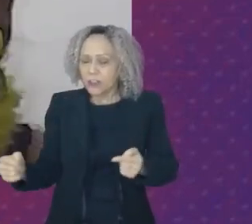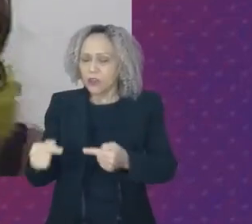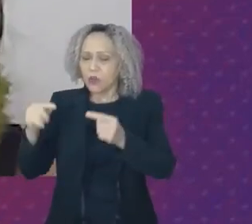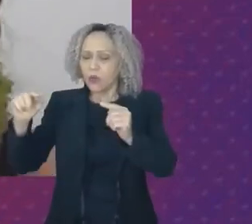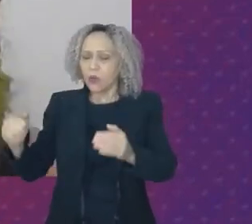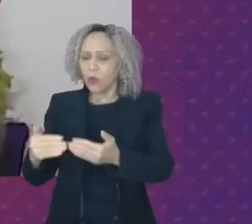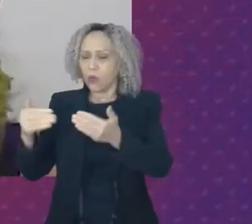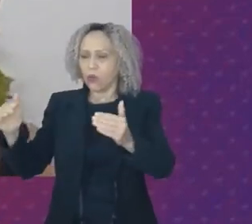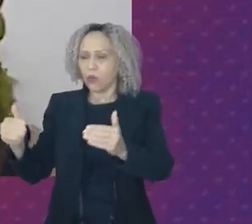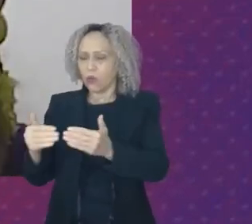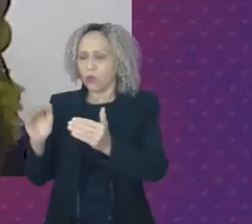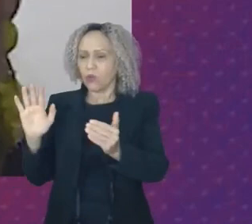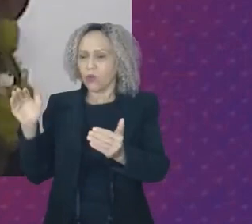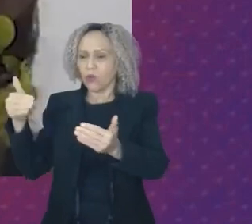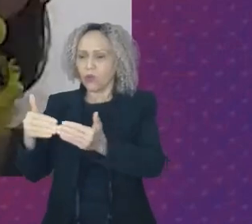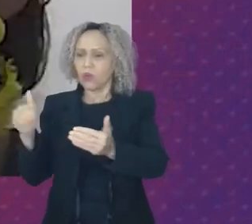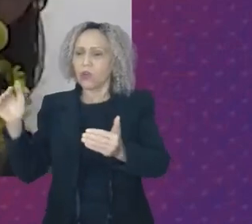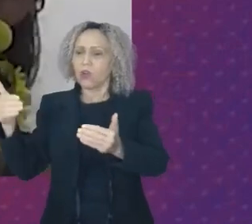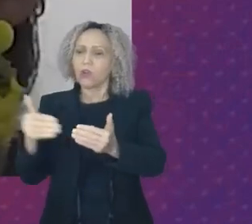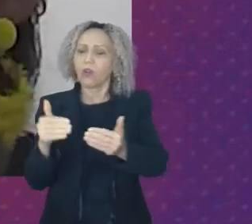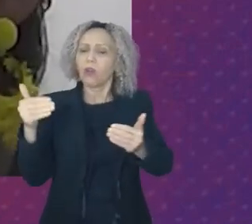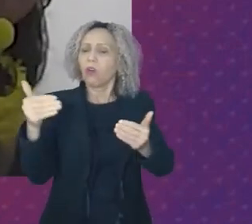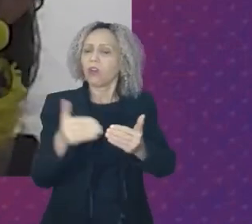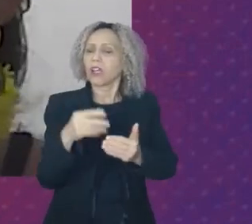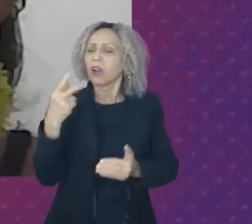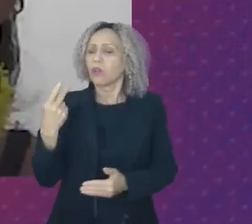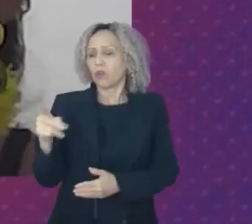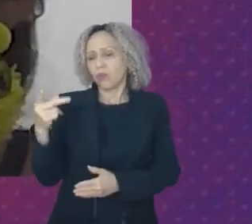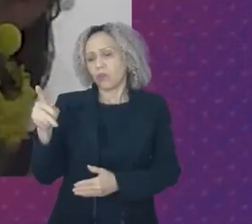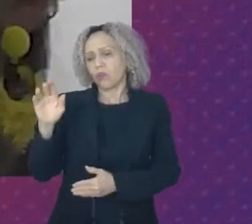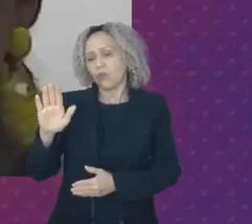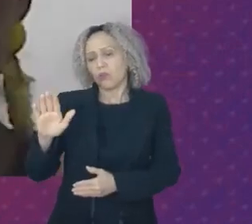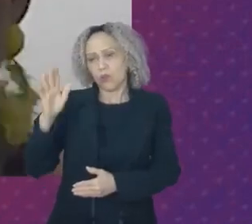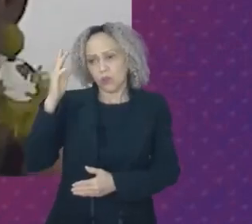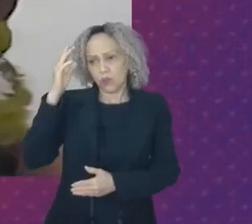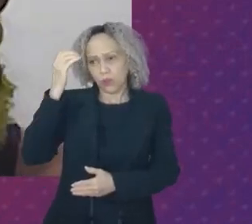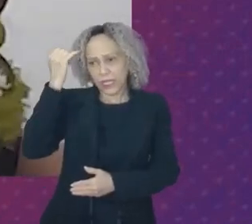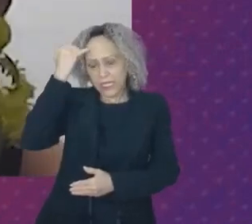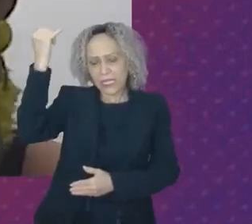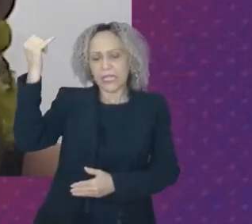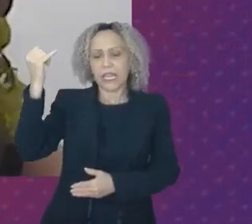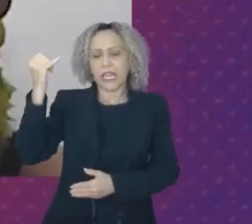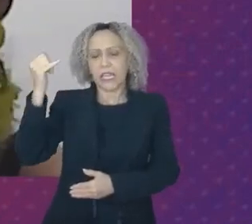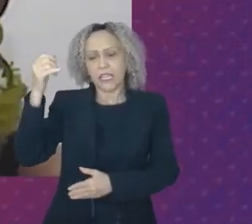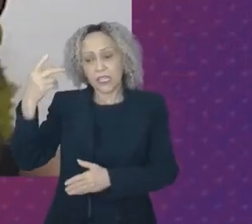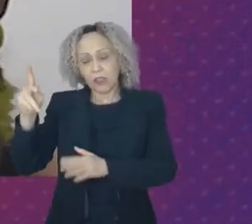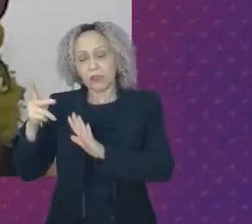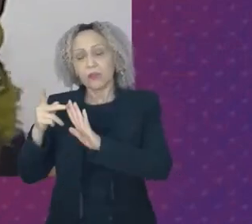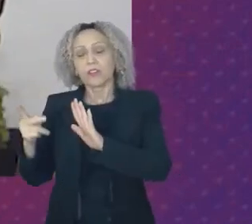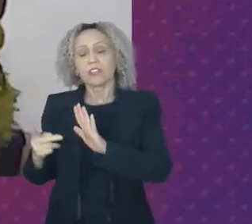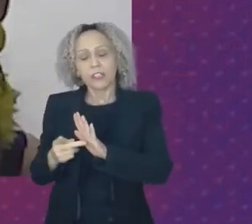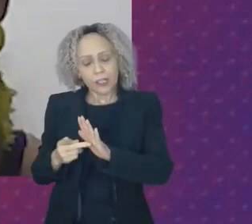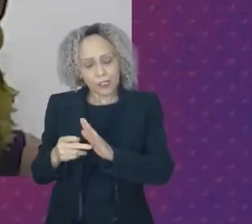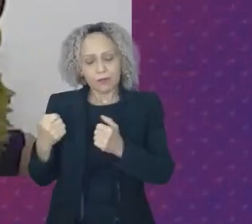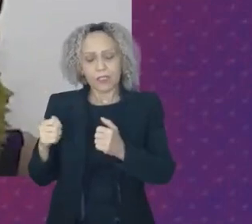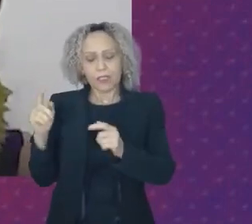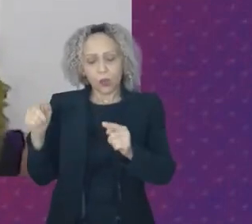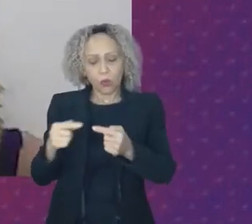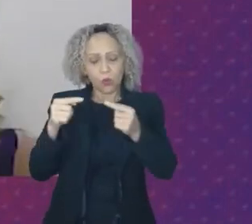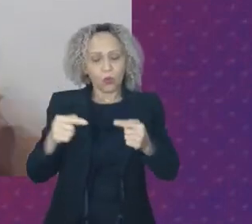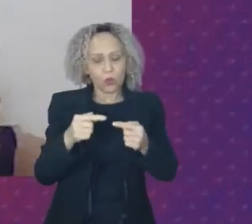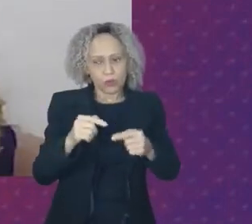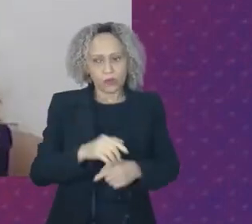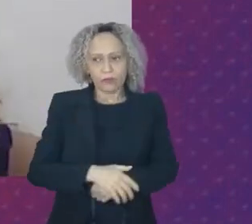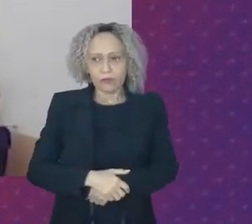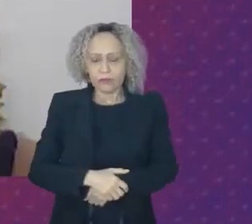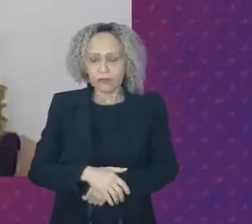com propostas, né? Eu acho que hoje seria bom, hoje, por exemplo, seria bom a gente falar